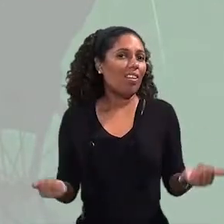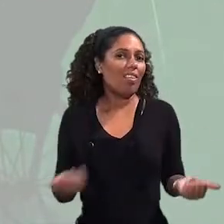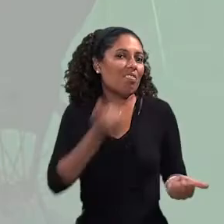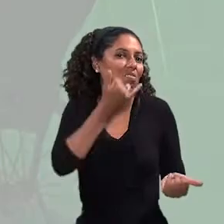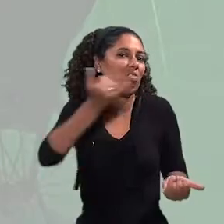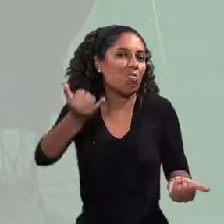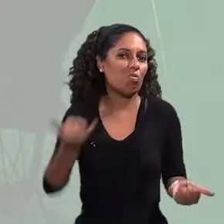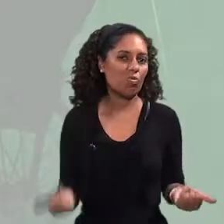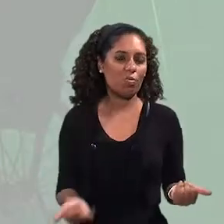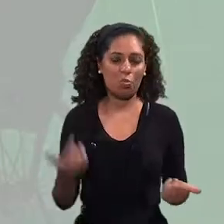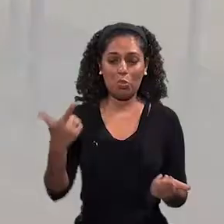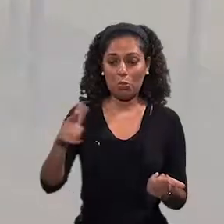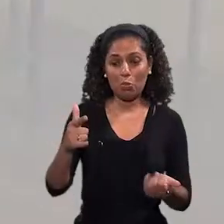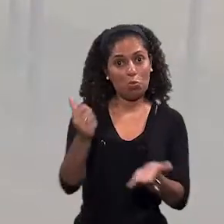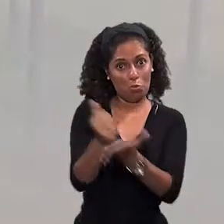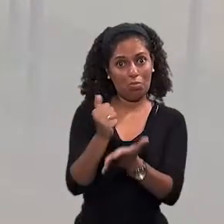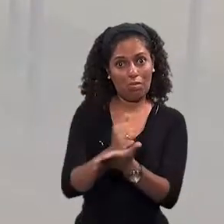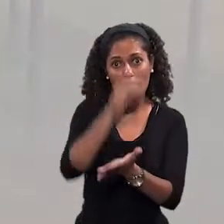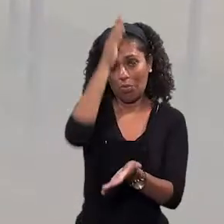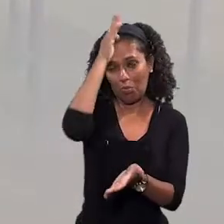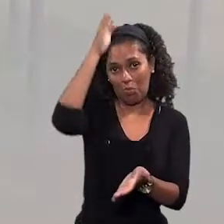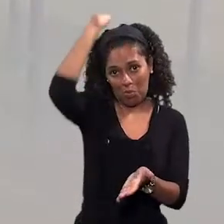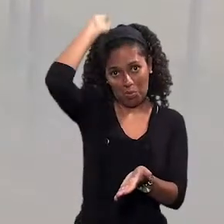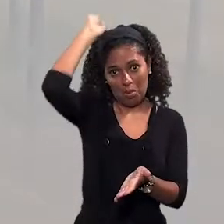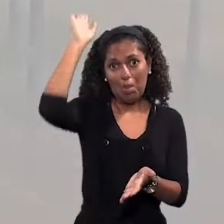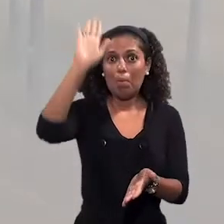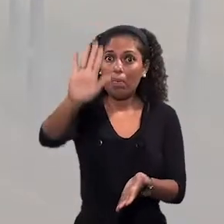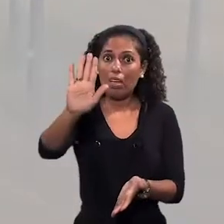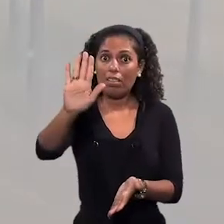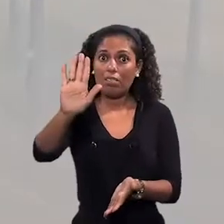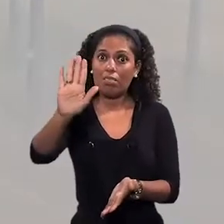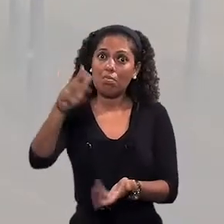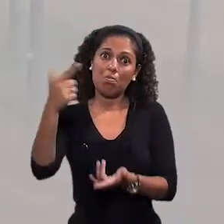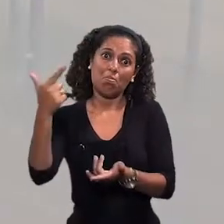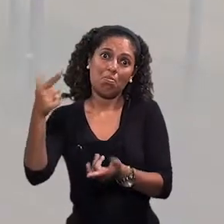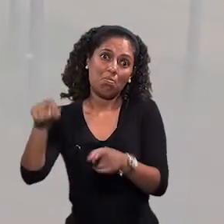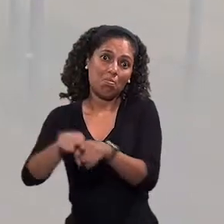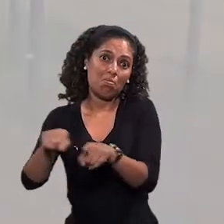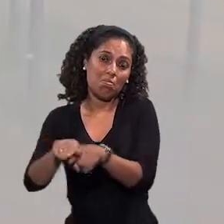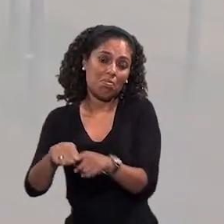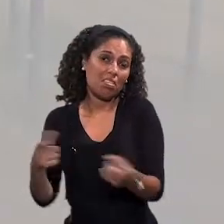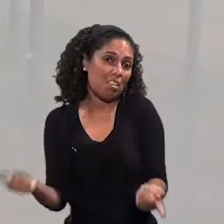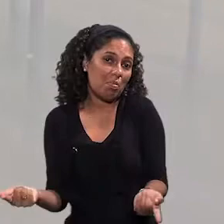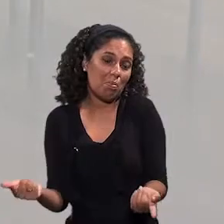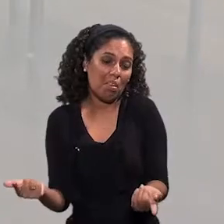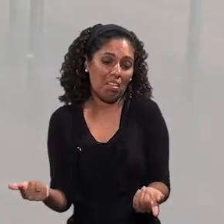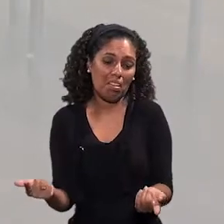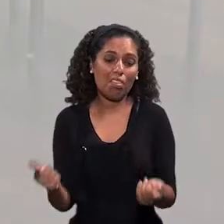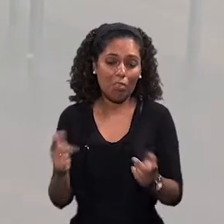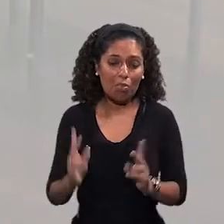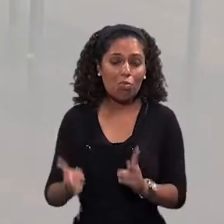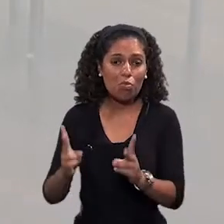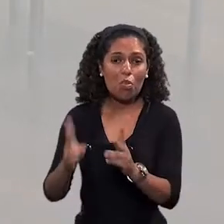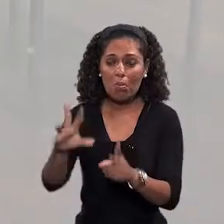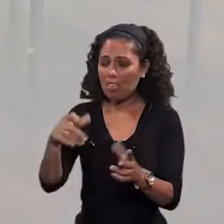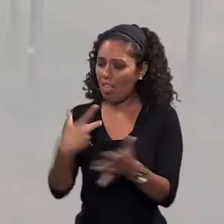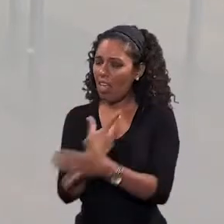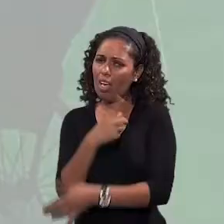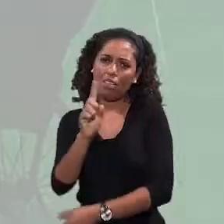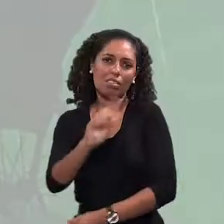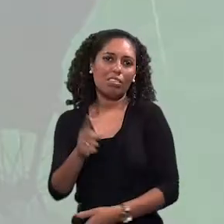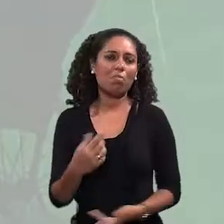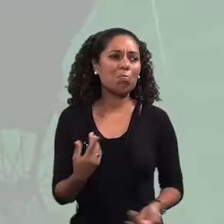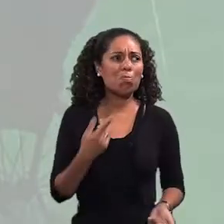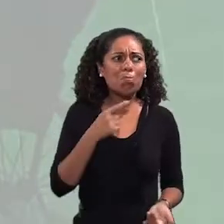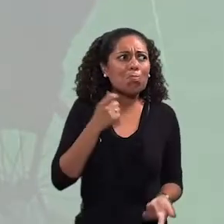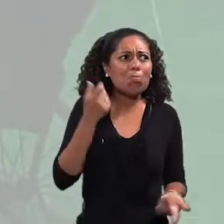tipo de desculpa. Não tinha aprovação do bombeiro, mas também não funcionou. Mas não significa que estava errado. Pois é. Eu não